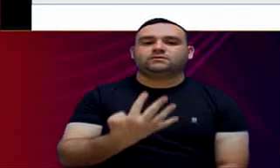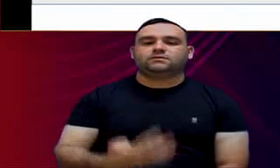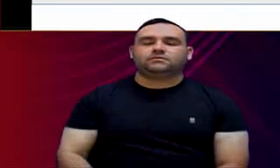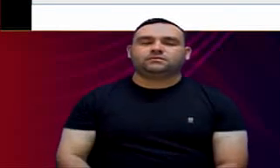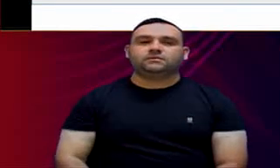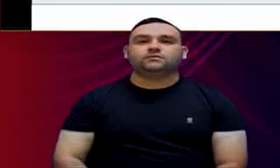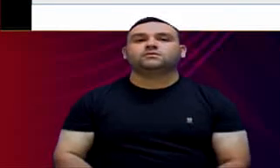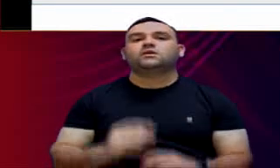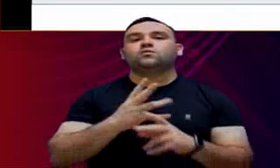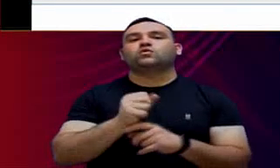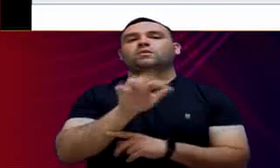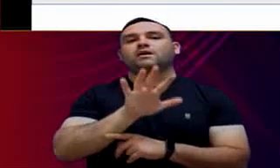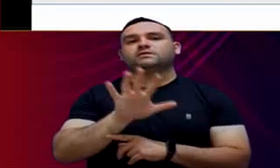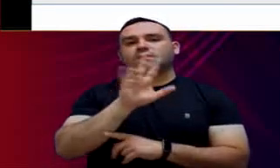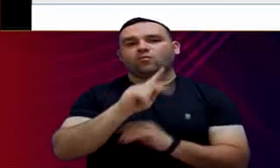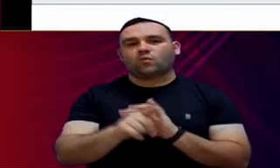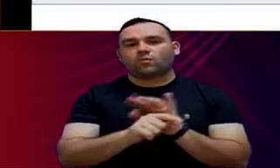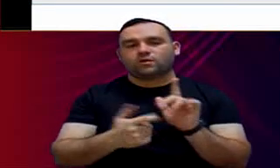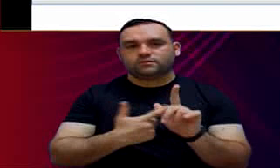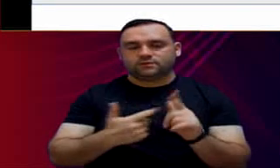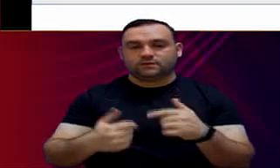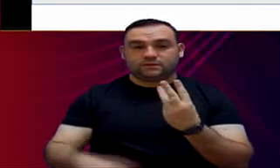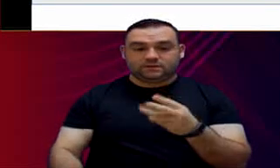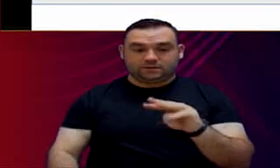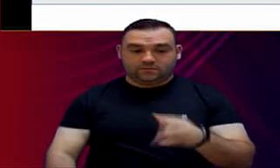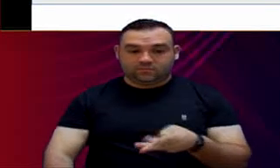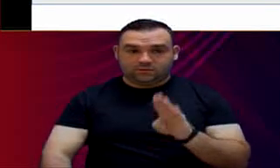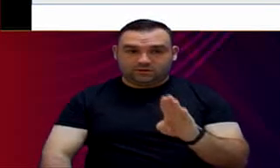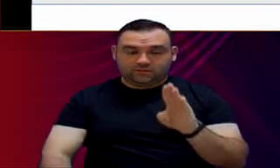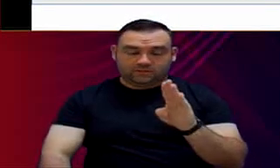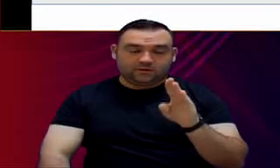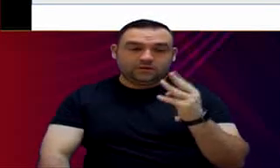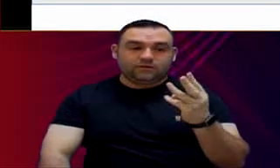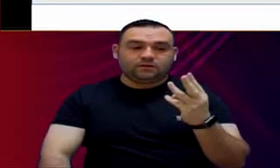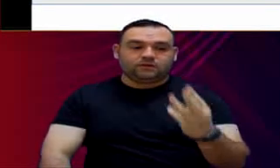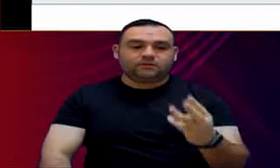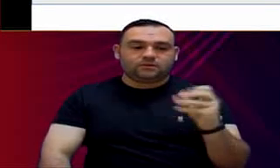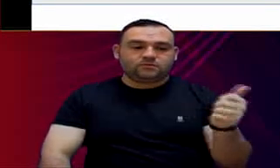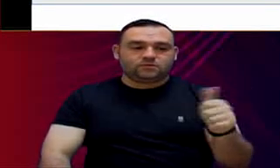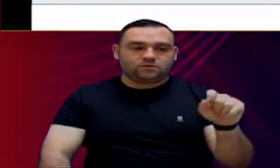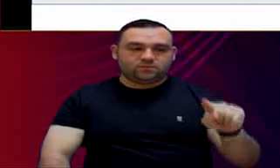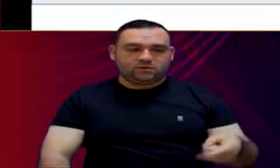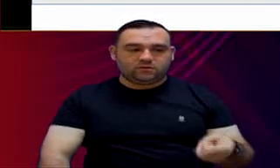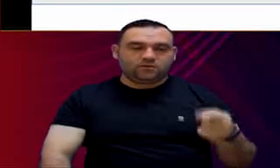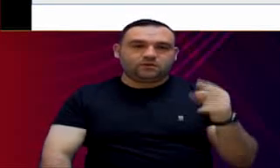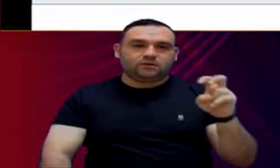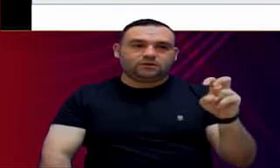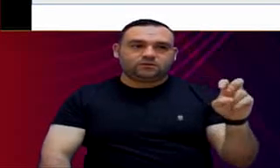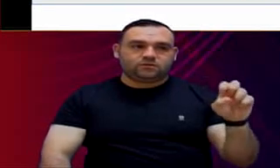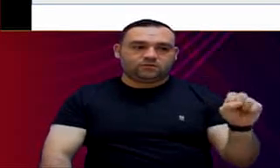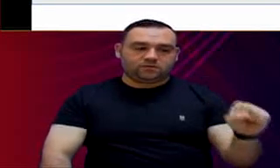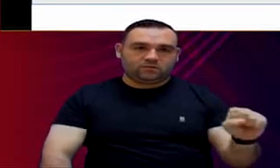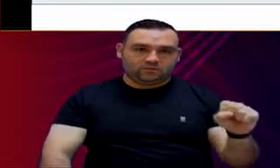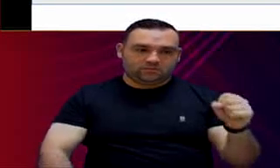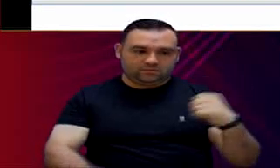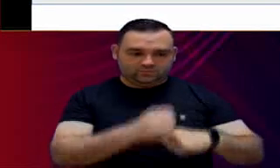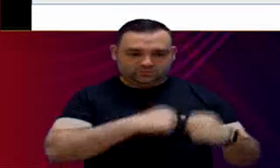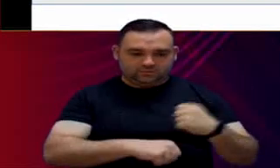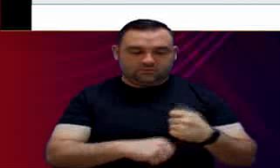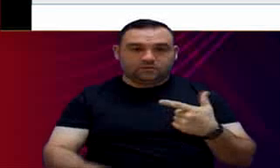Total Geral da despesa né 3 bilhões 311 milhões 558 empenhado em